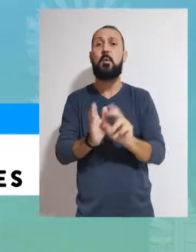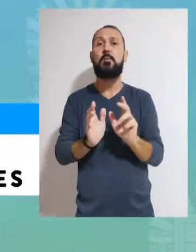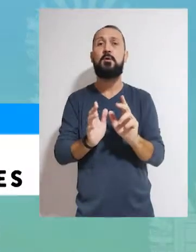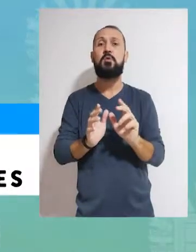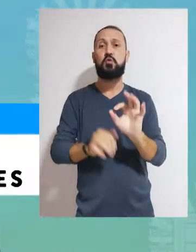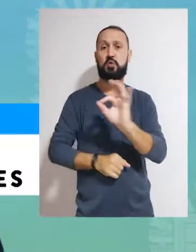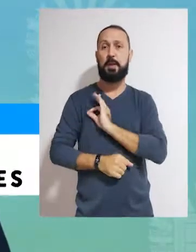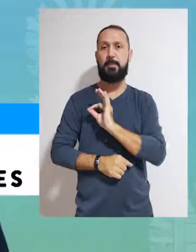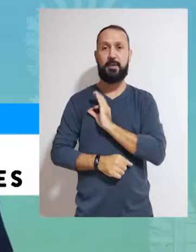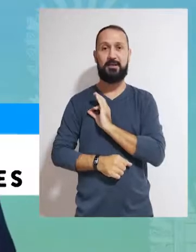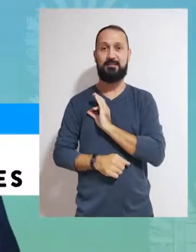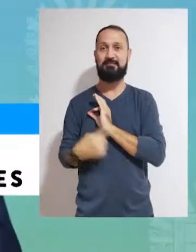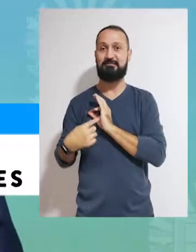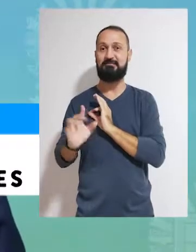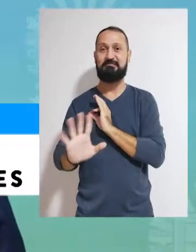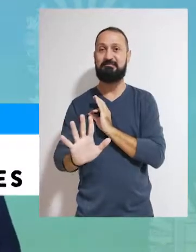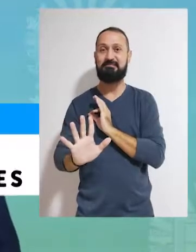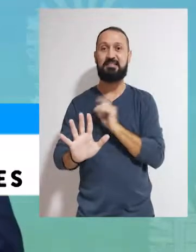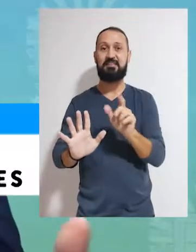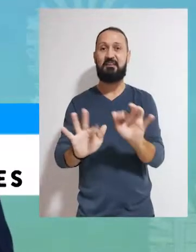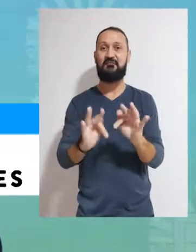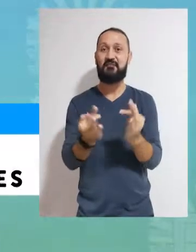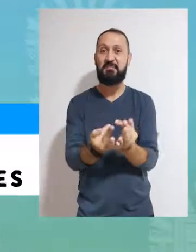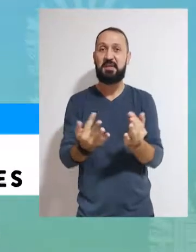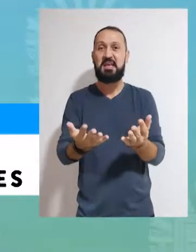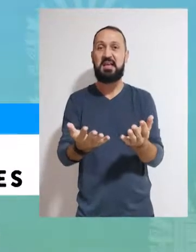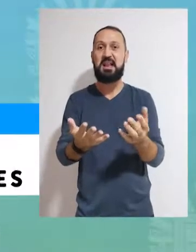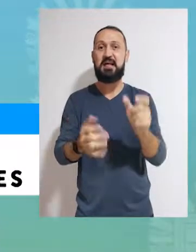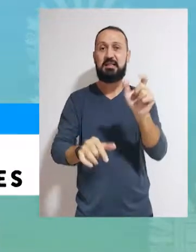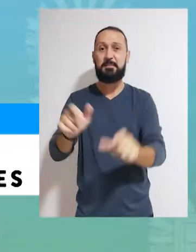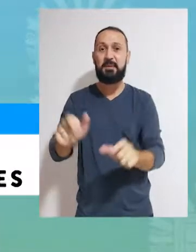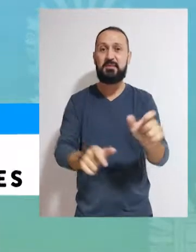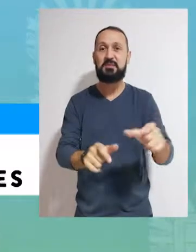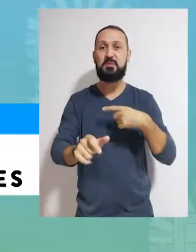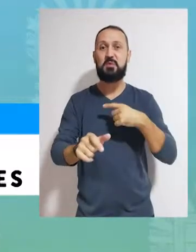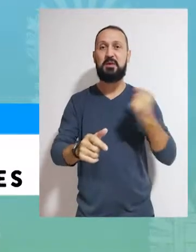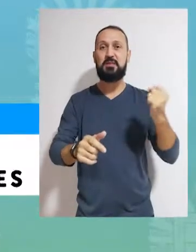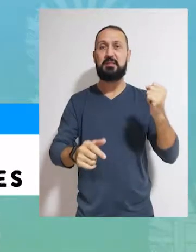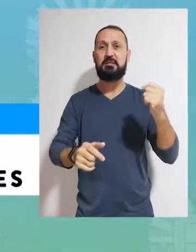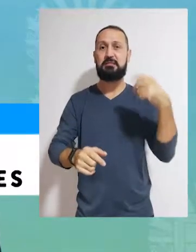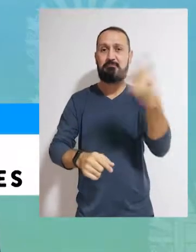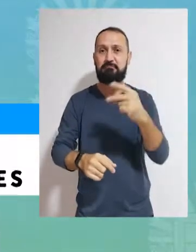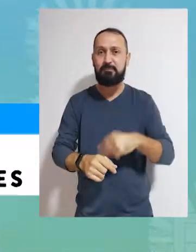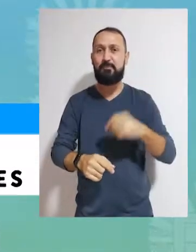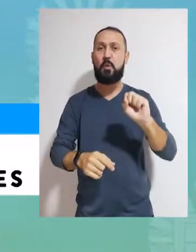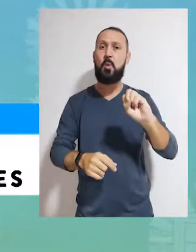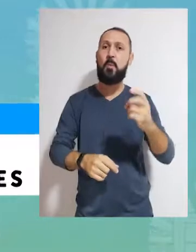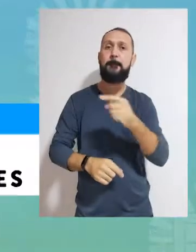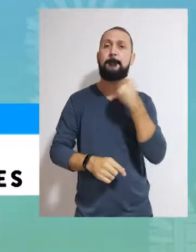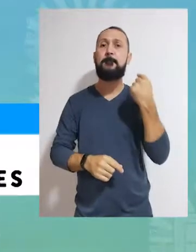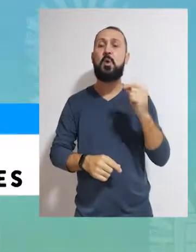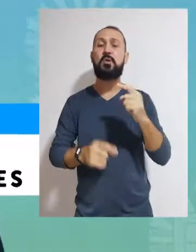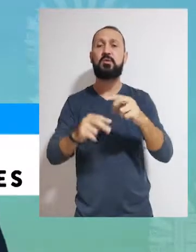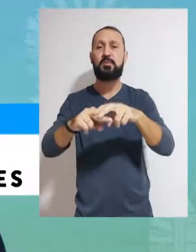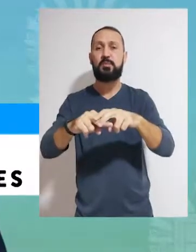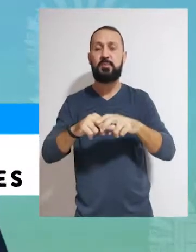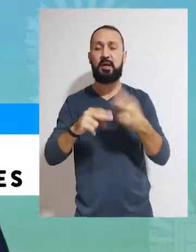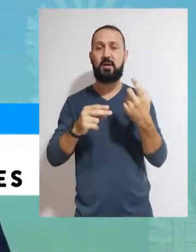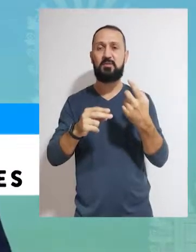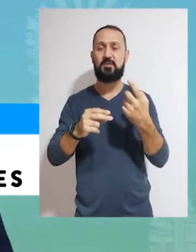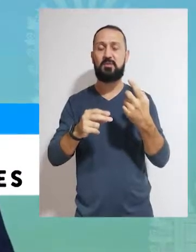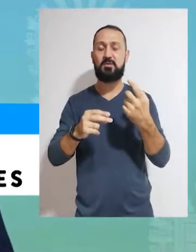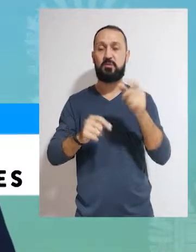só das autoridades policiais, não só das famílias das pessoas que são agredidas ou mortas decorrente